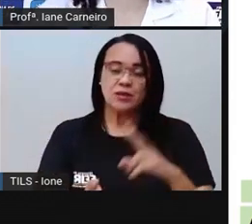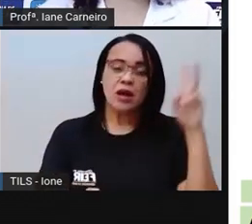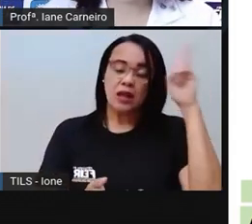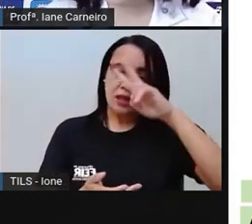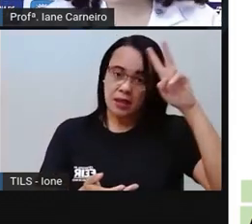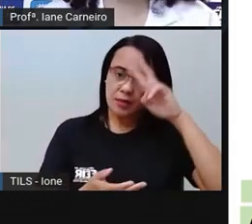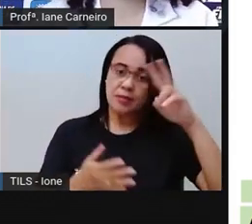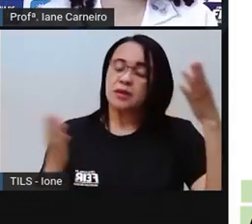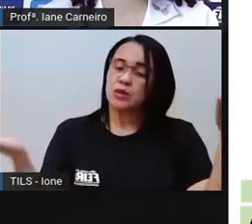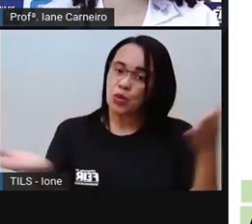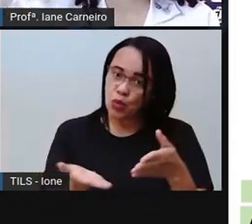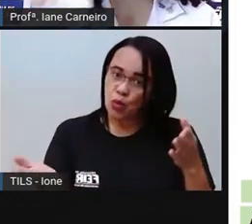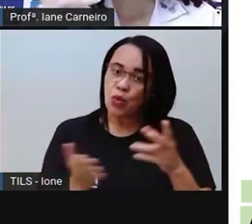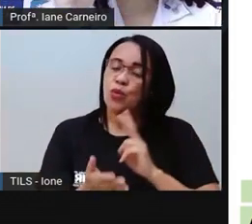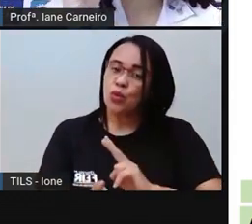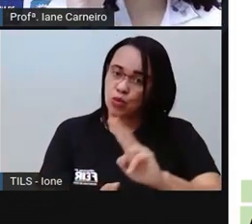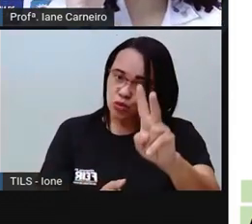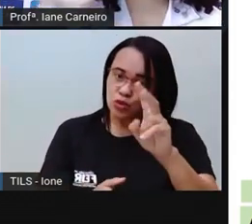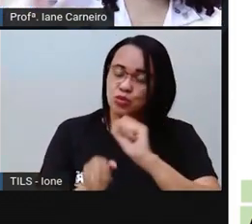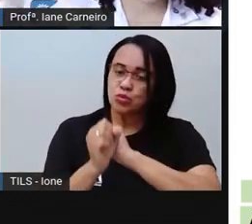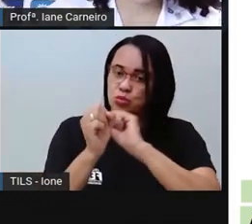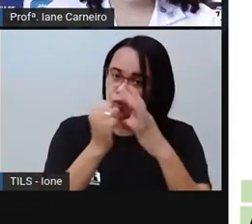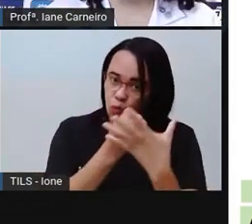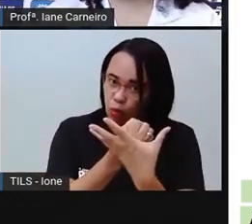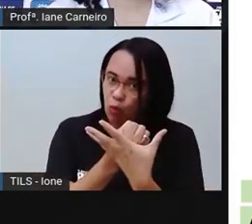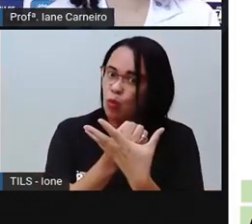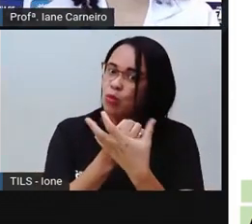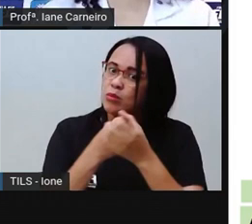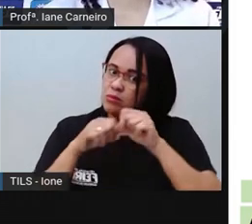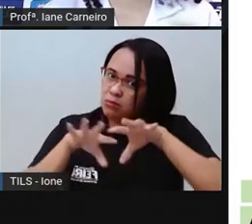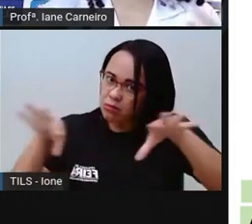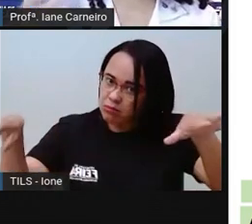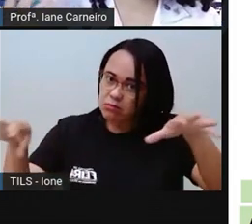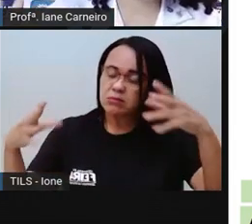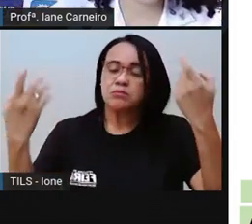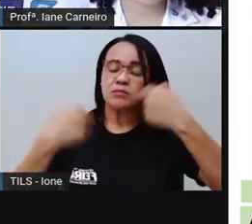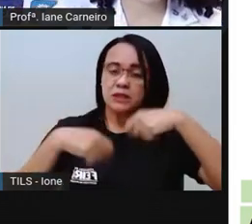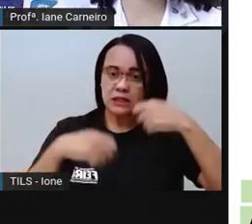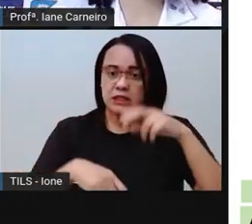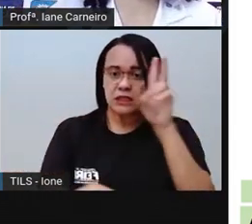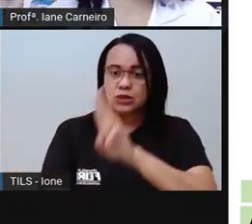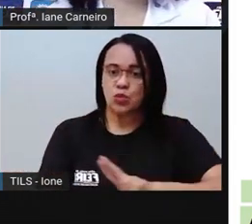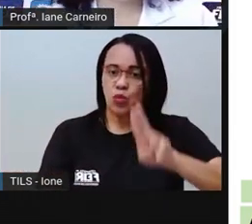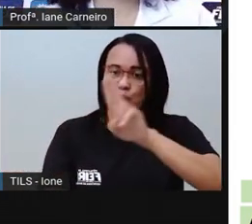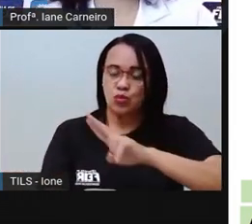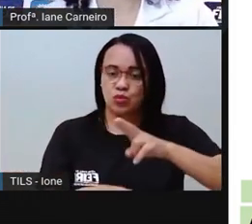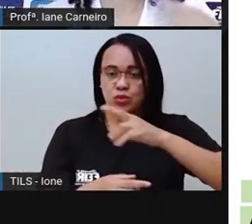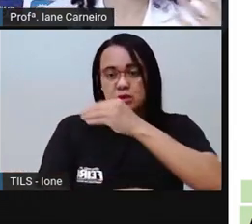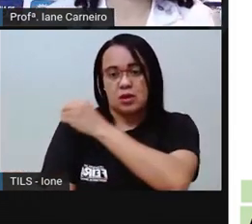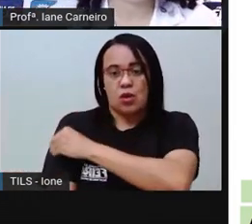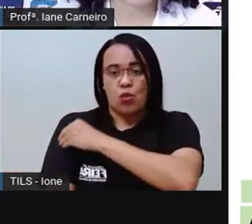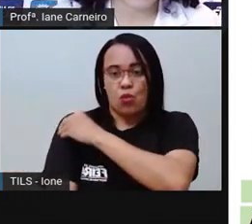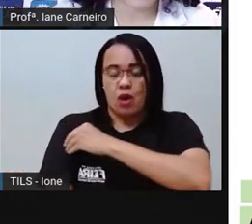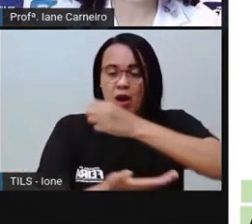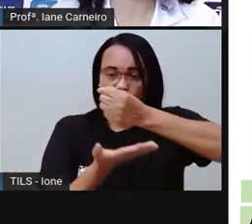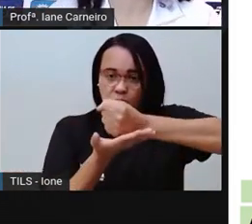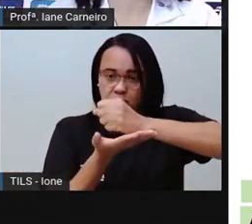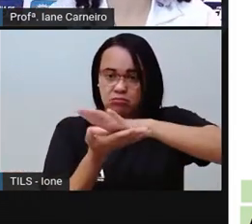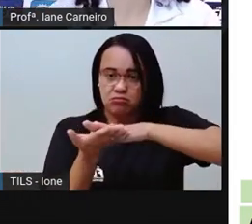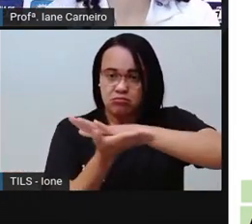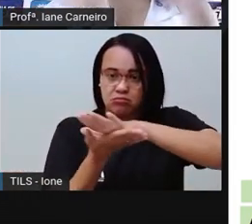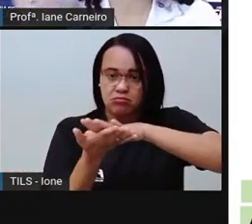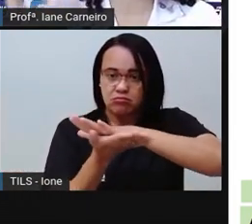e que a gente precisa usar, ó, o álcool em gel, né? Então, se você for brincar com o seu colega, até mesmo na sua